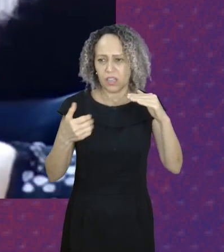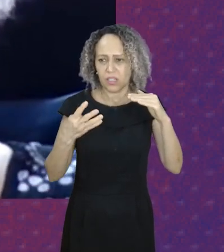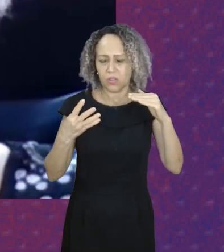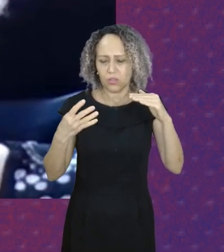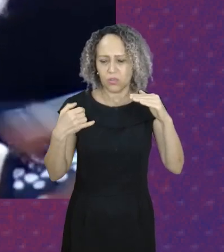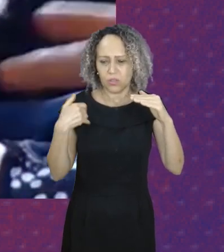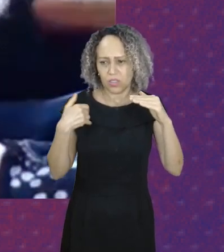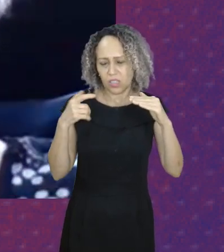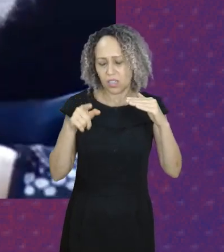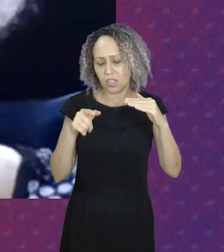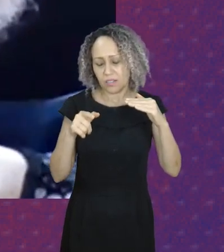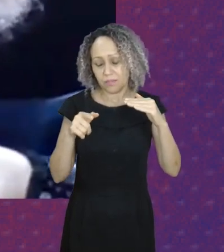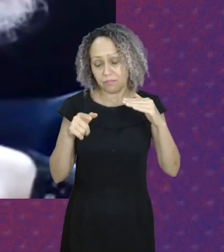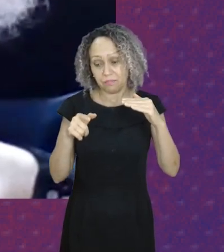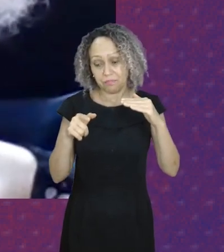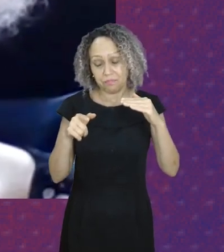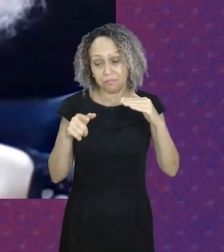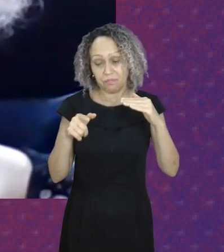ela aumenta de